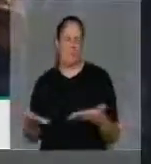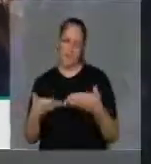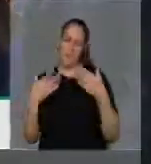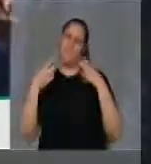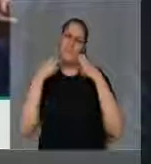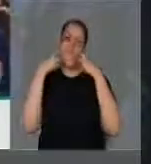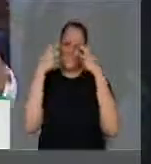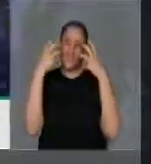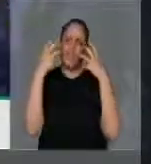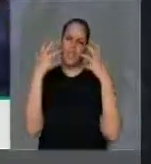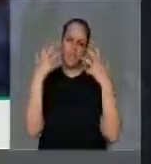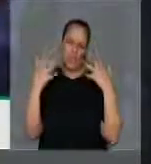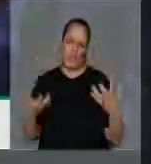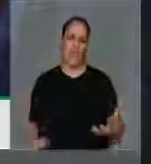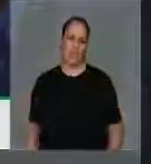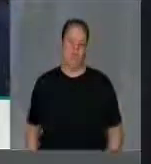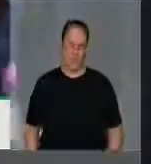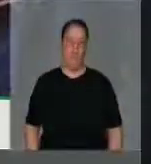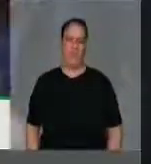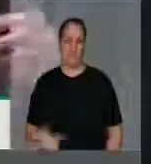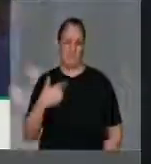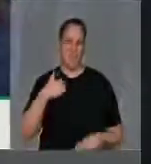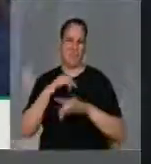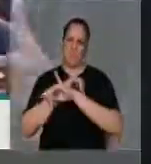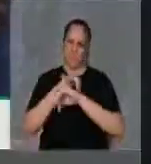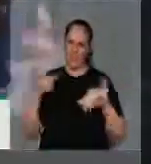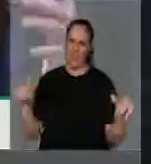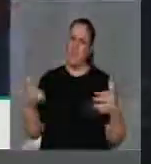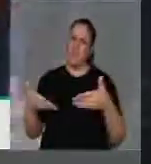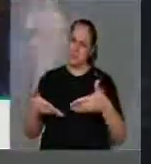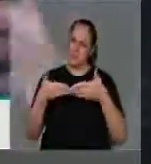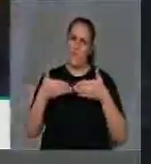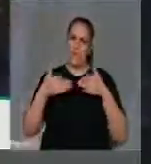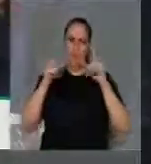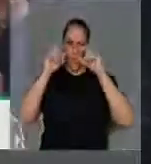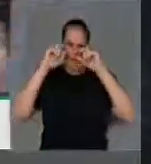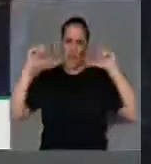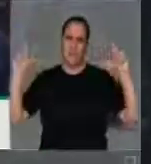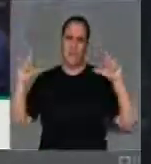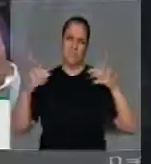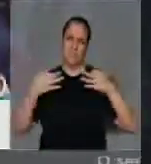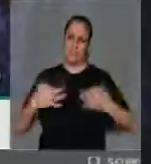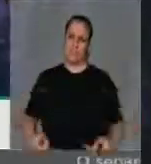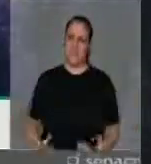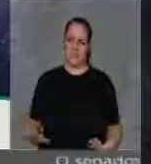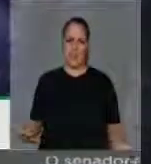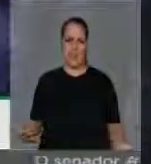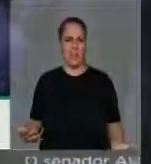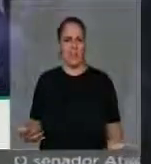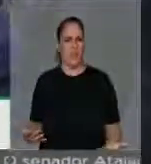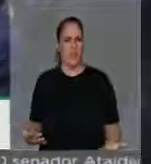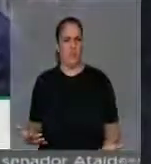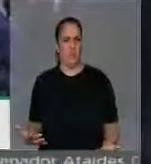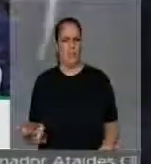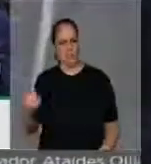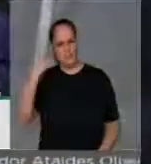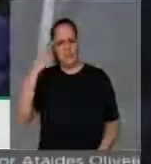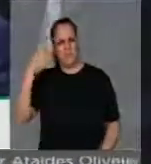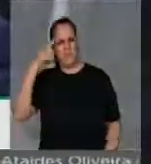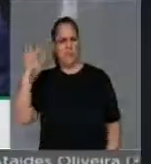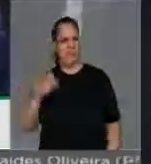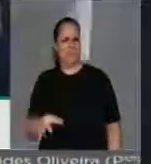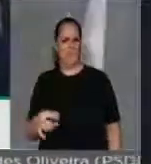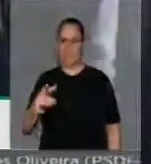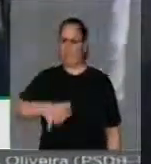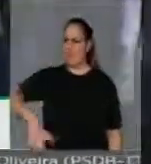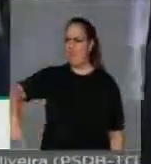presidente. Eu alerto os parlamentares que ainda têm um foco na decência para que se reflitam sobre este